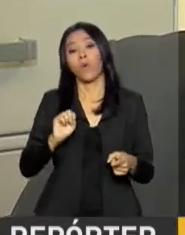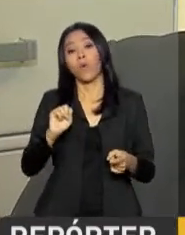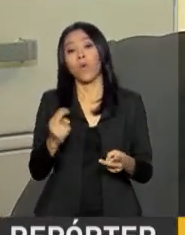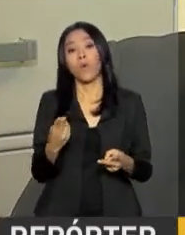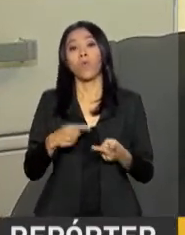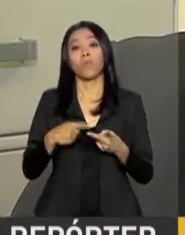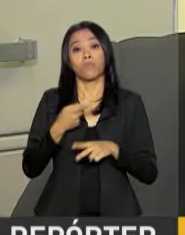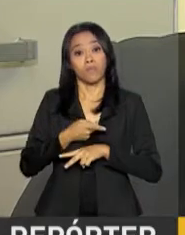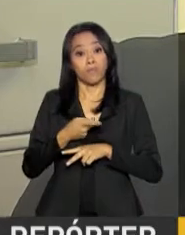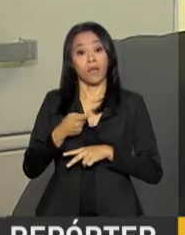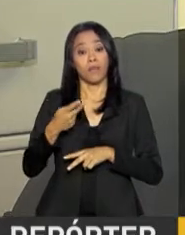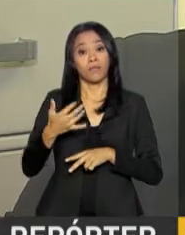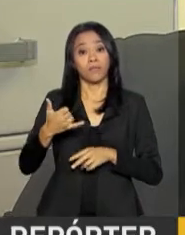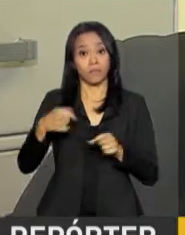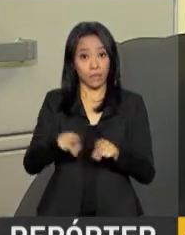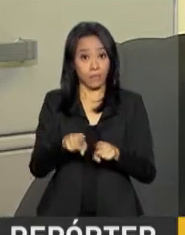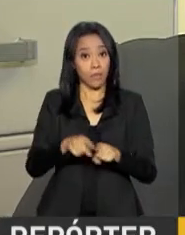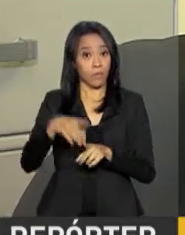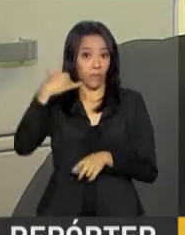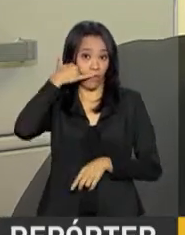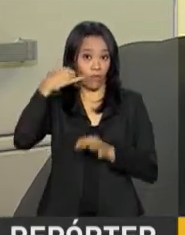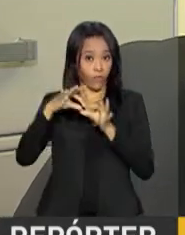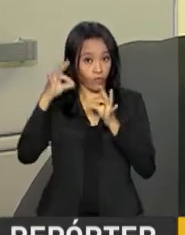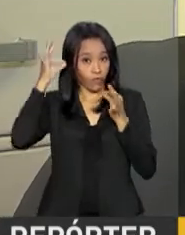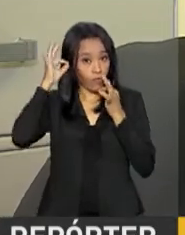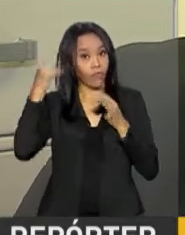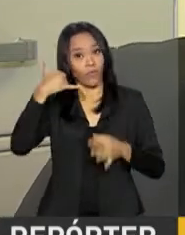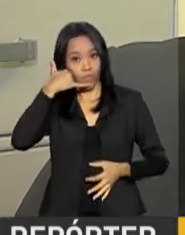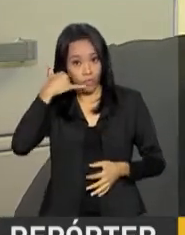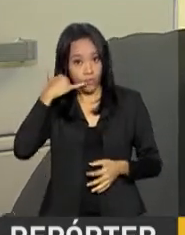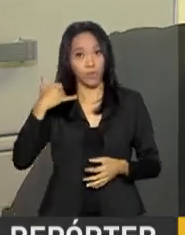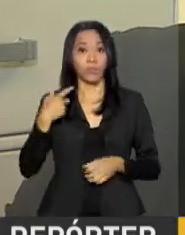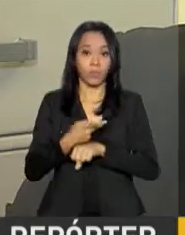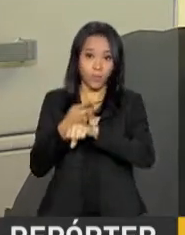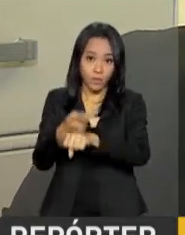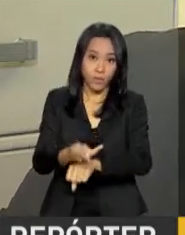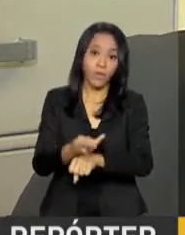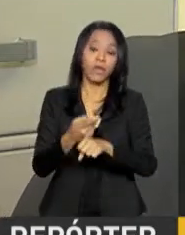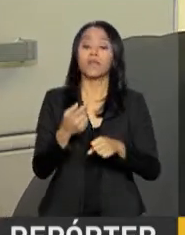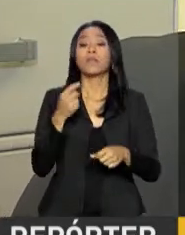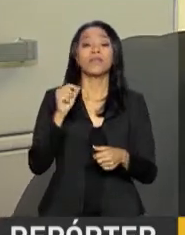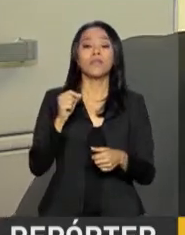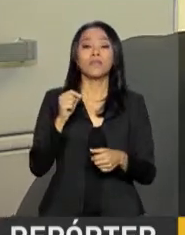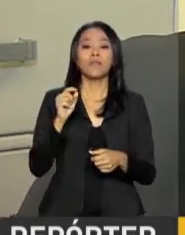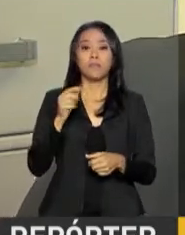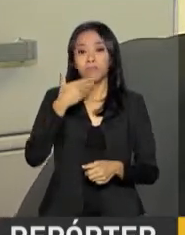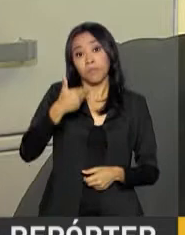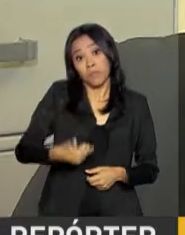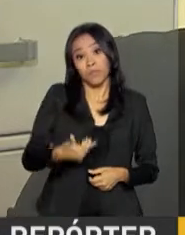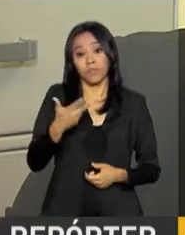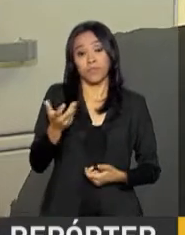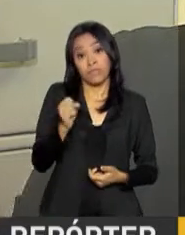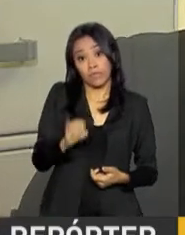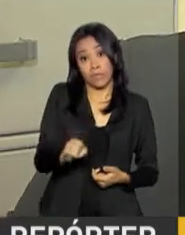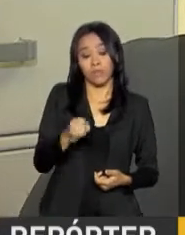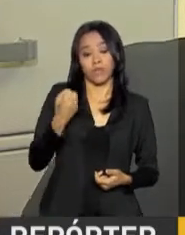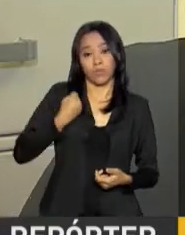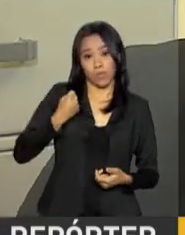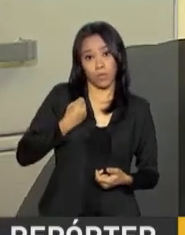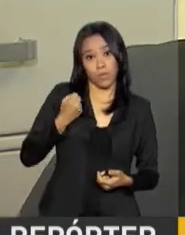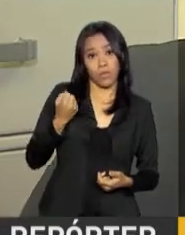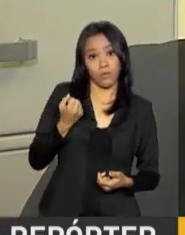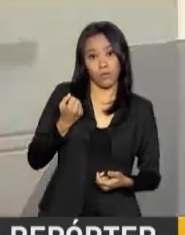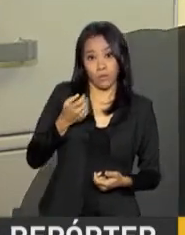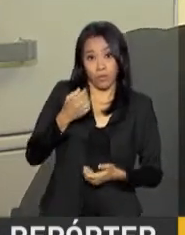da nossa central de atendimento por telefone 3003 0 sem fazer a sua a a consulta se o documento dele foi achado